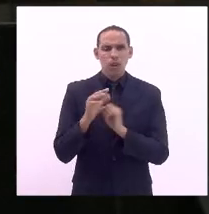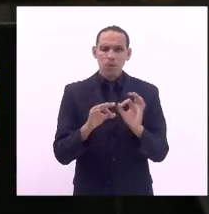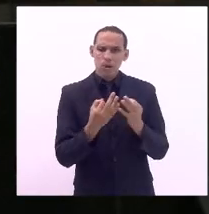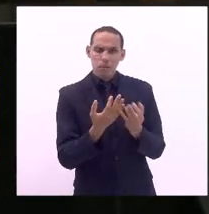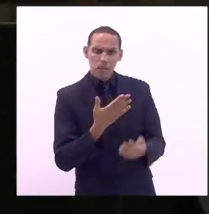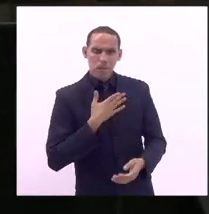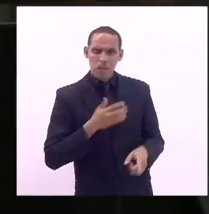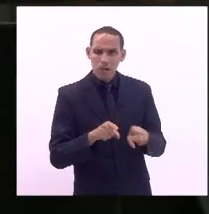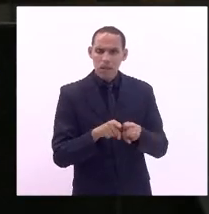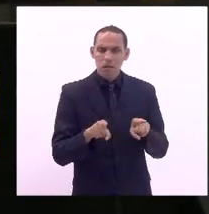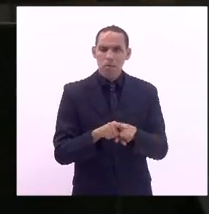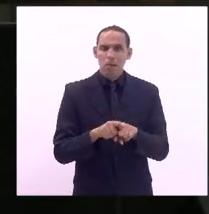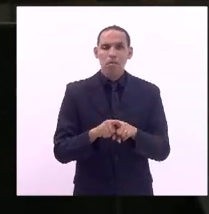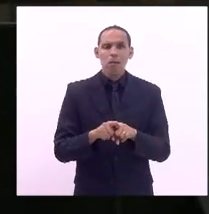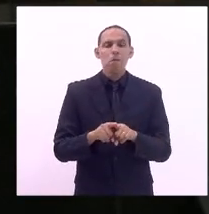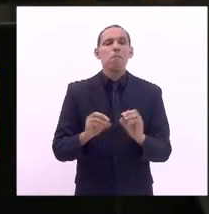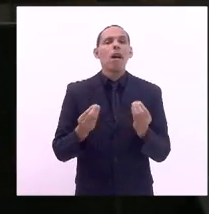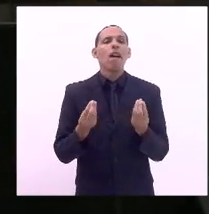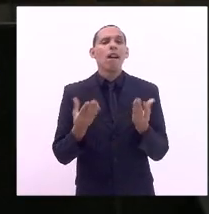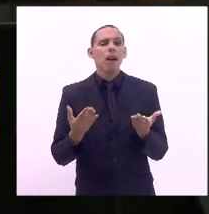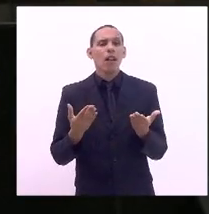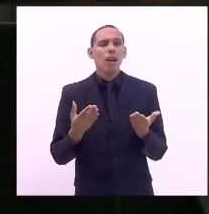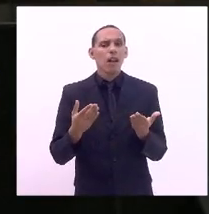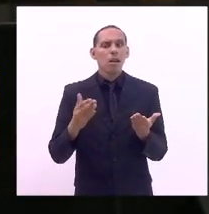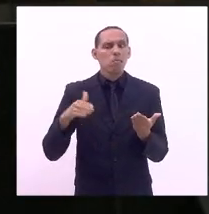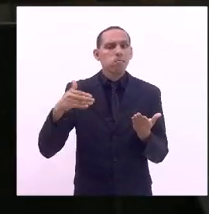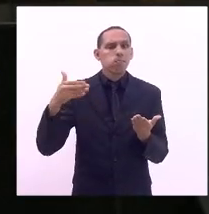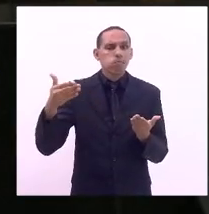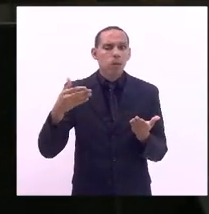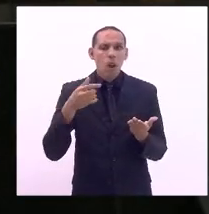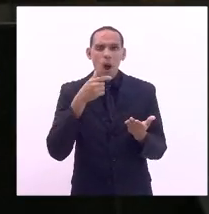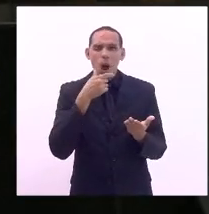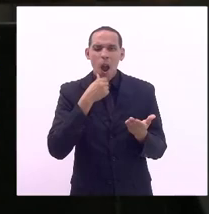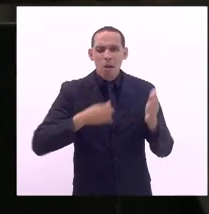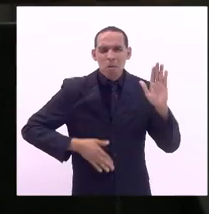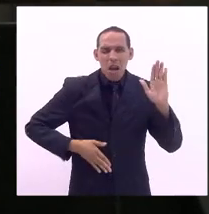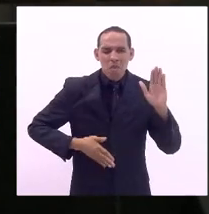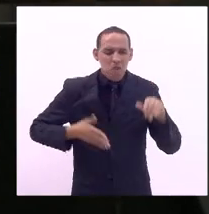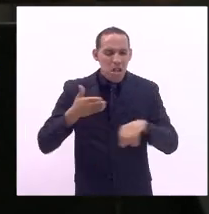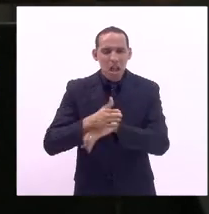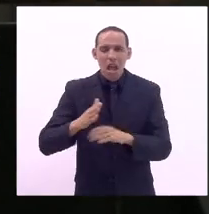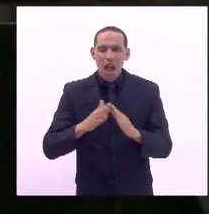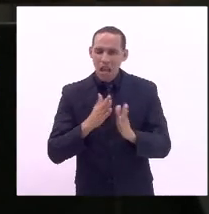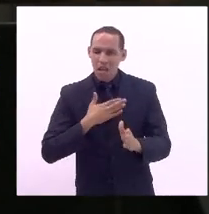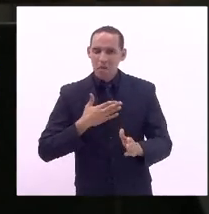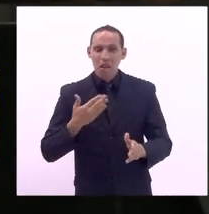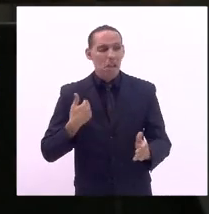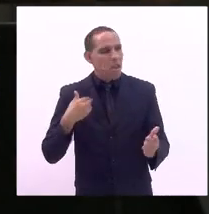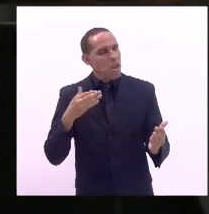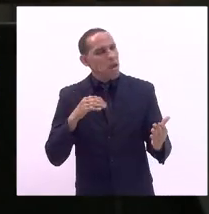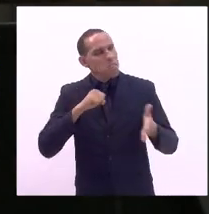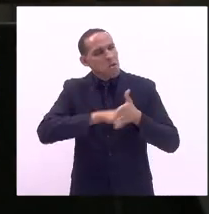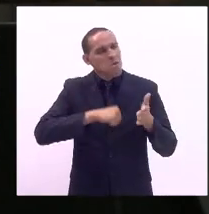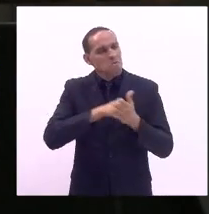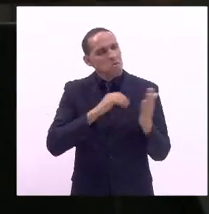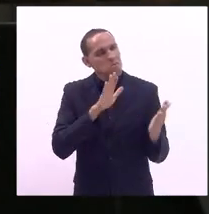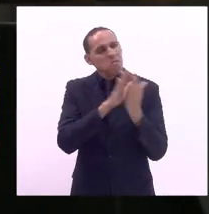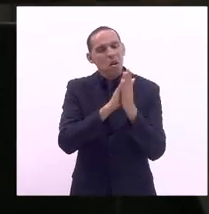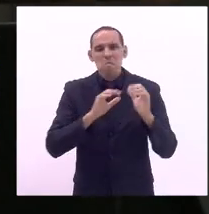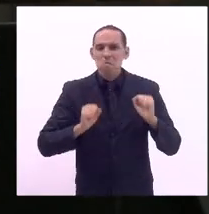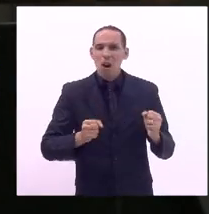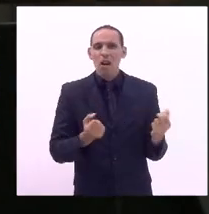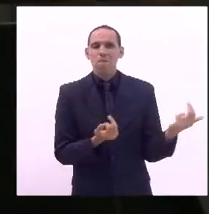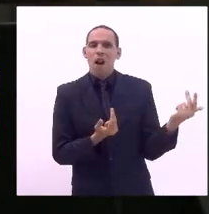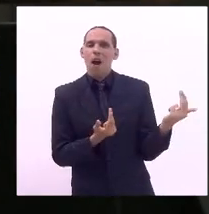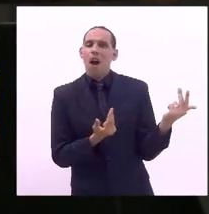que um dia, caso algum marginal entre dentro da minha casa, e eu tenha pelo menos o direito de lutar contra ele de igual para